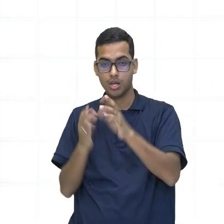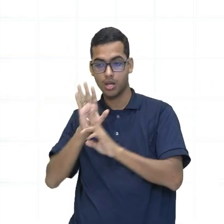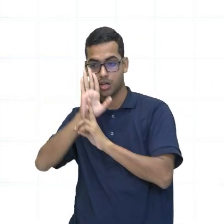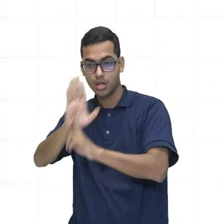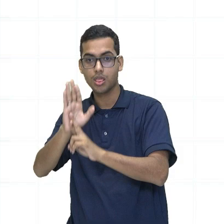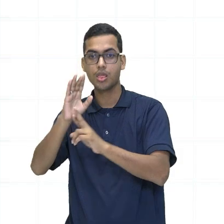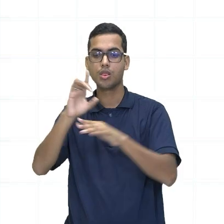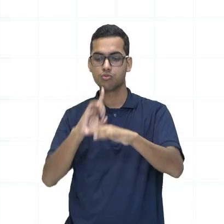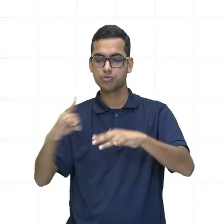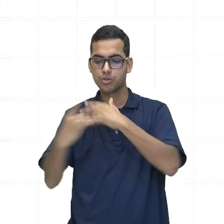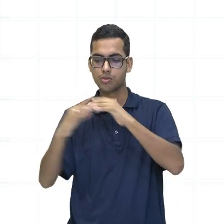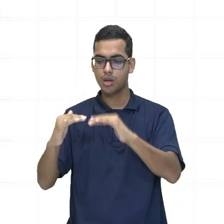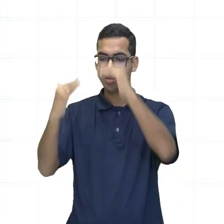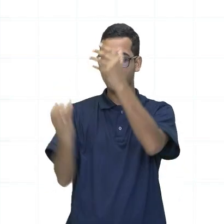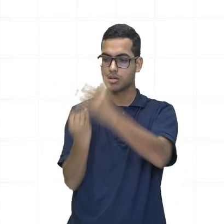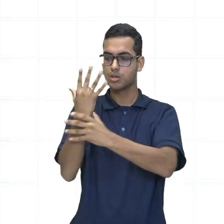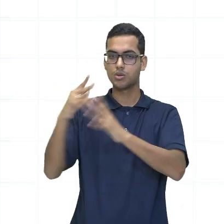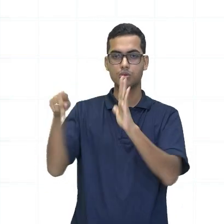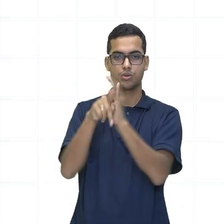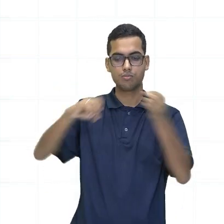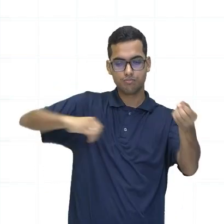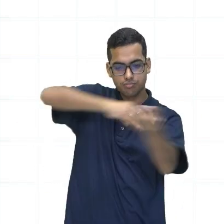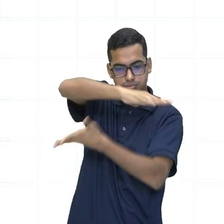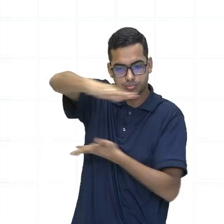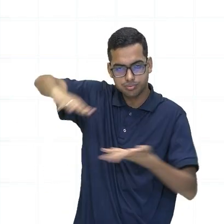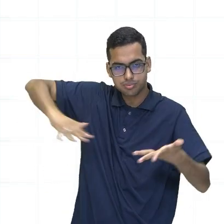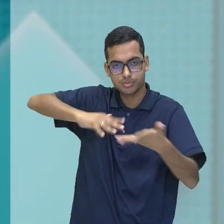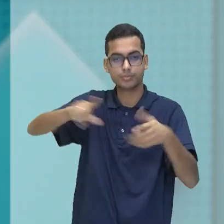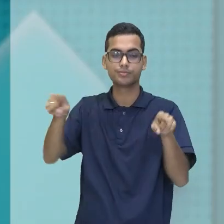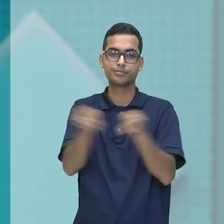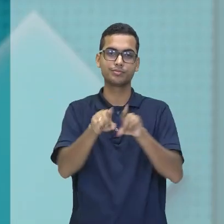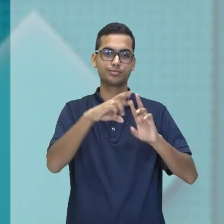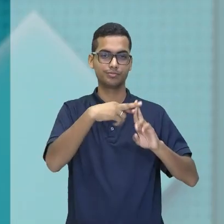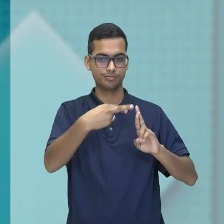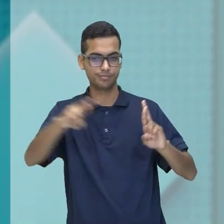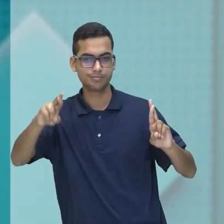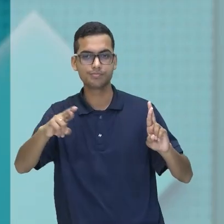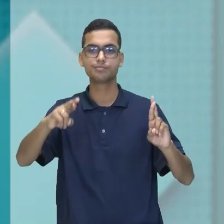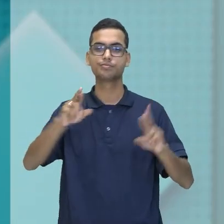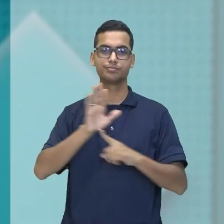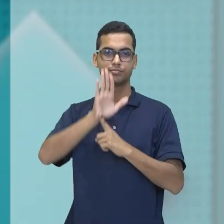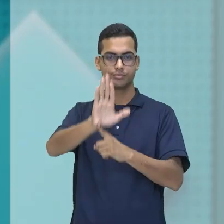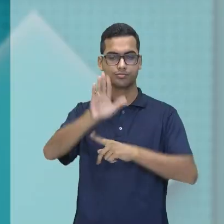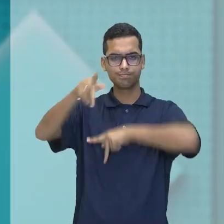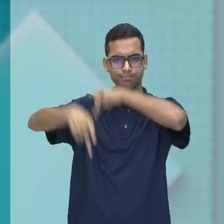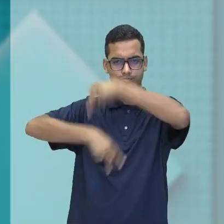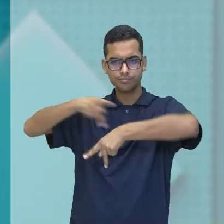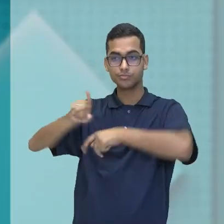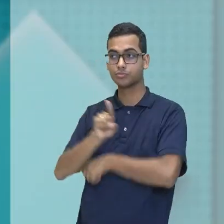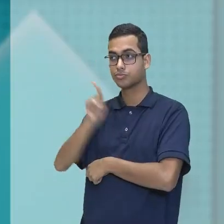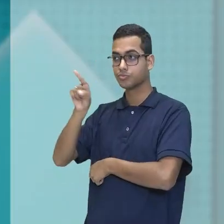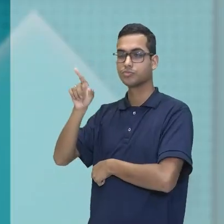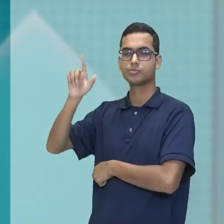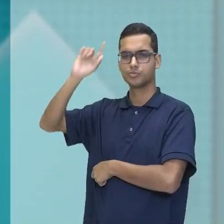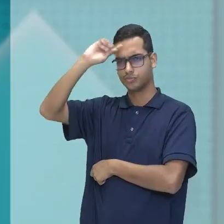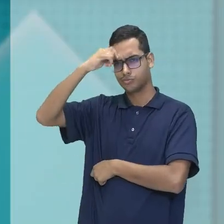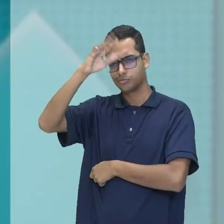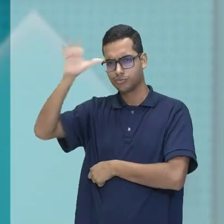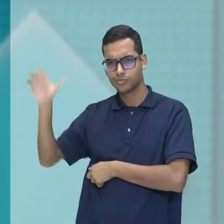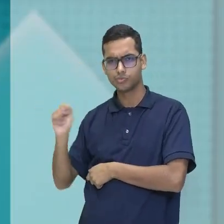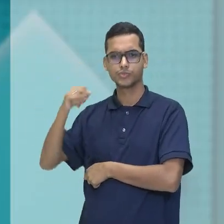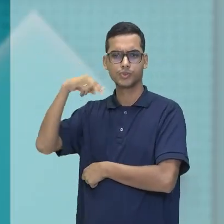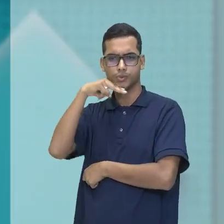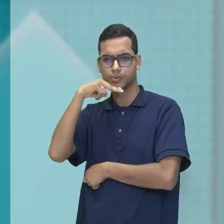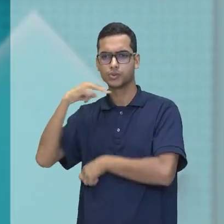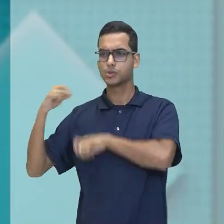com uma parte religiosa, né? Então, esse povo que veio lá da África, ele trouxeram todas